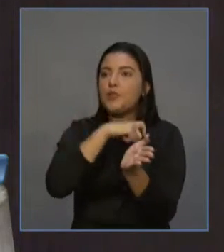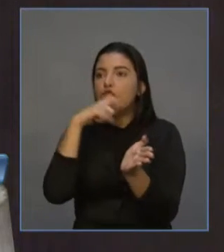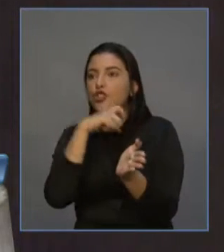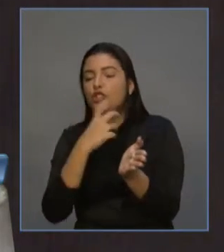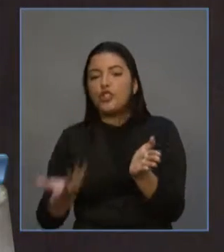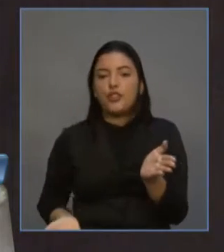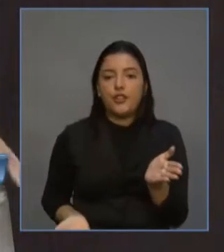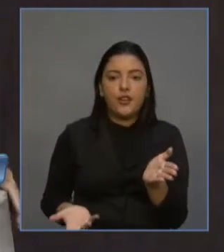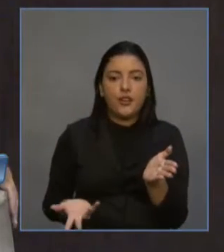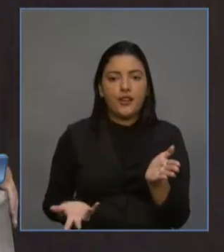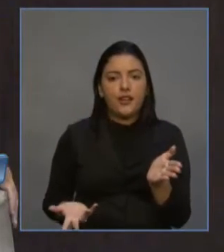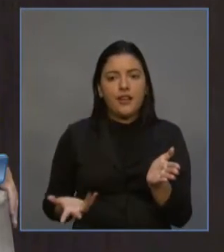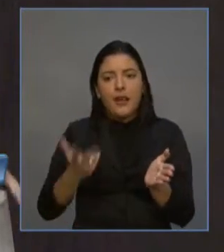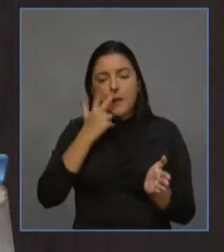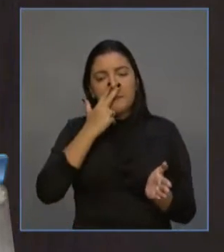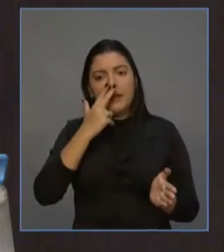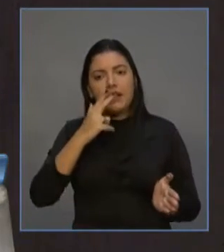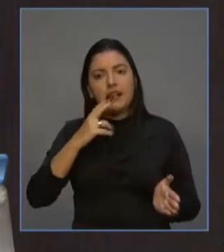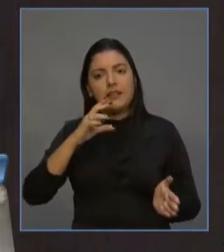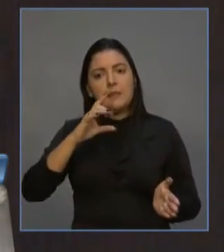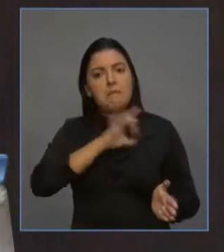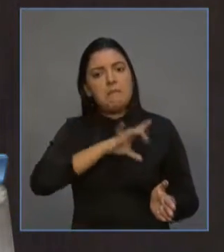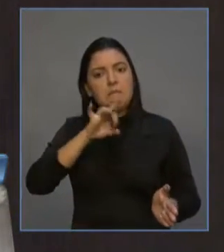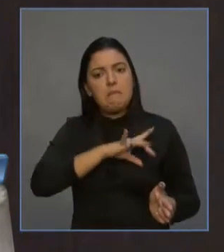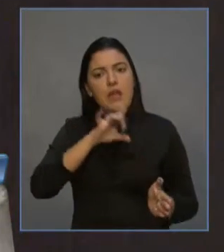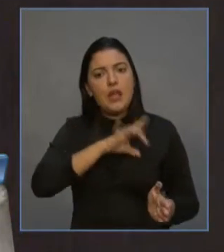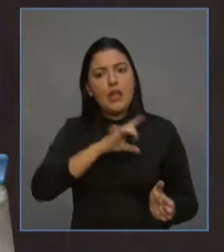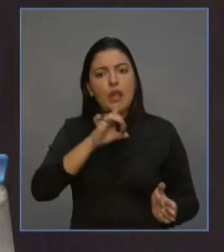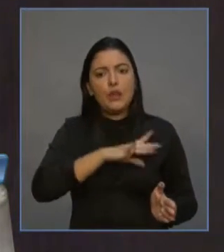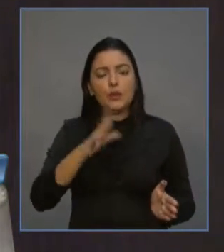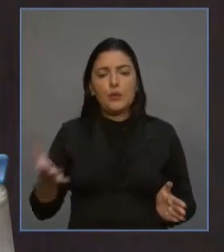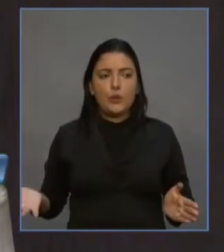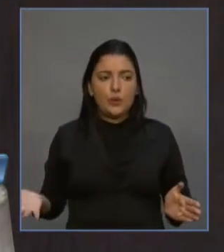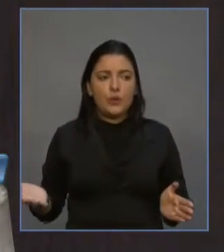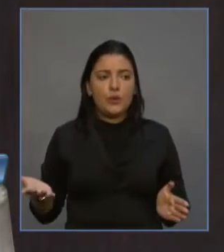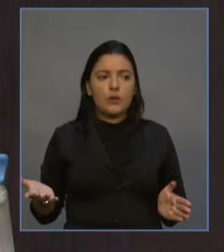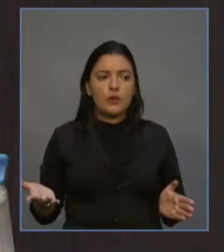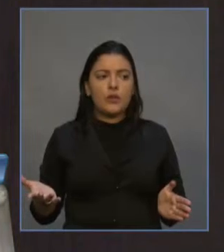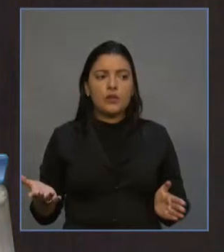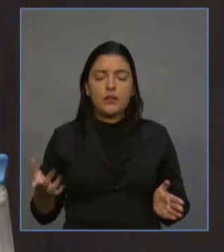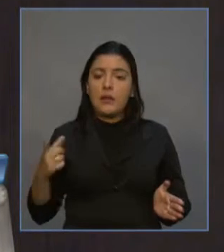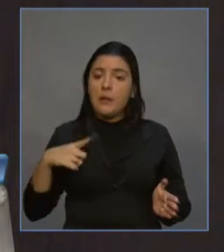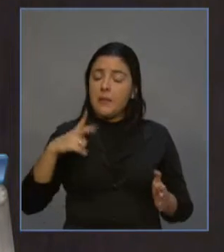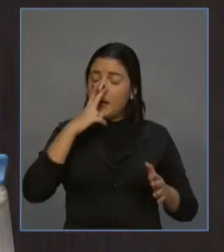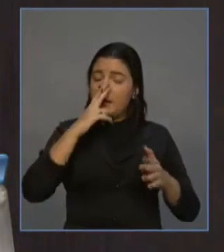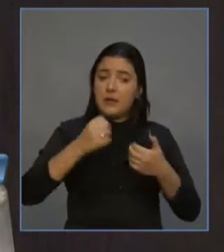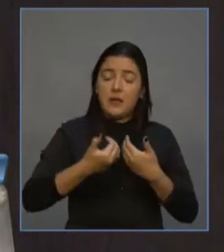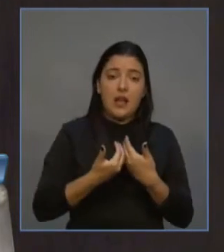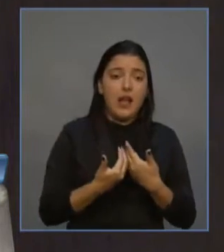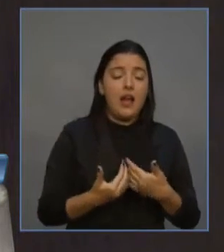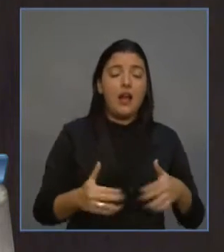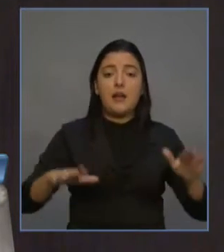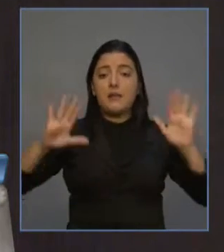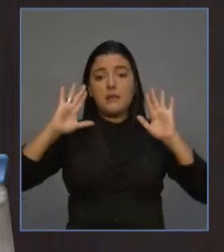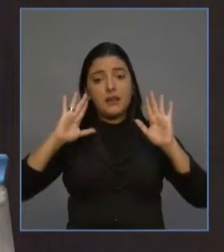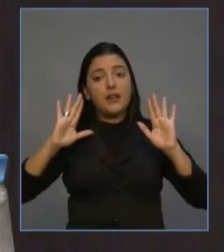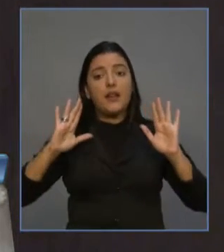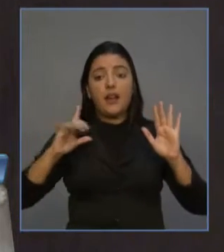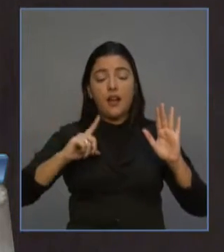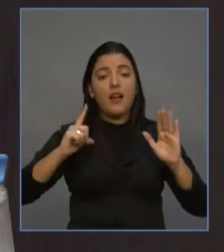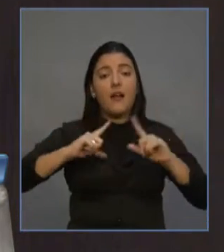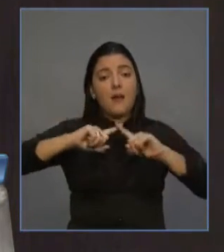falácias, pânico moral, para ampliar a adesão ao